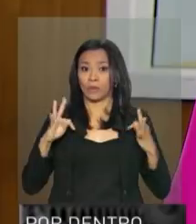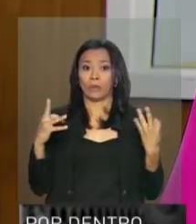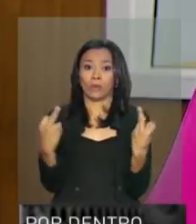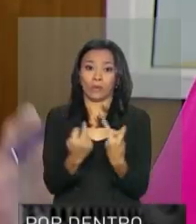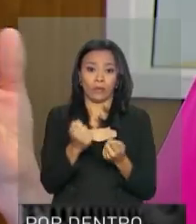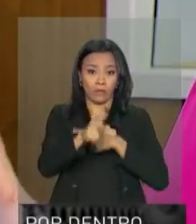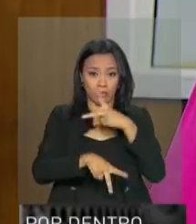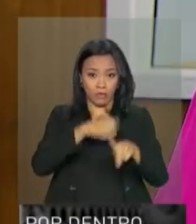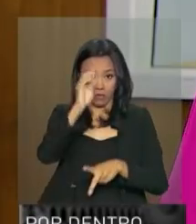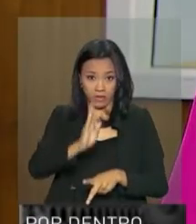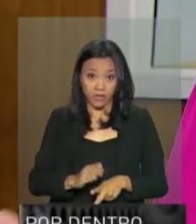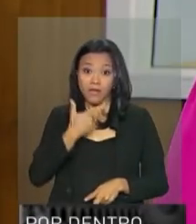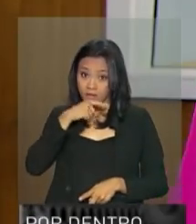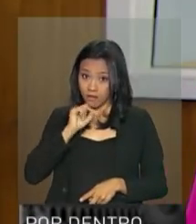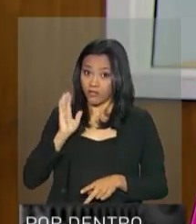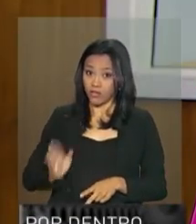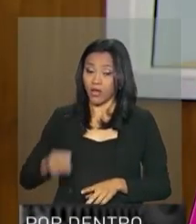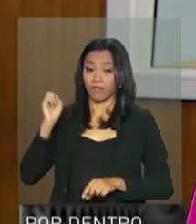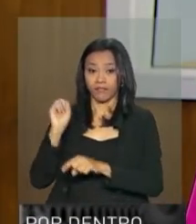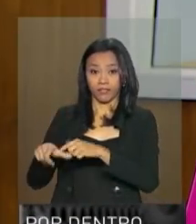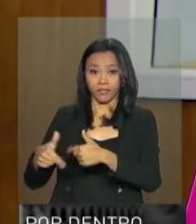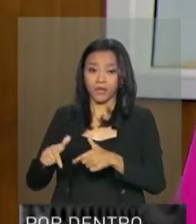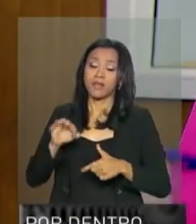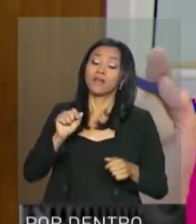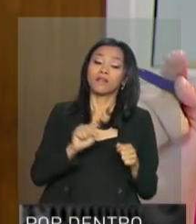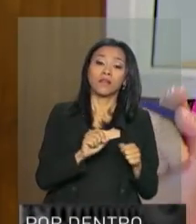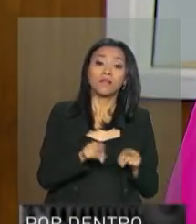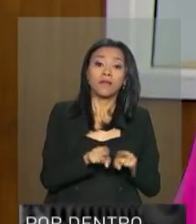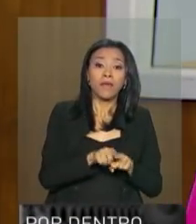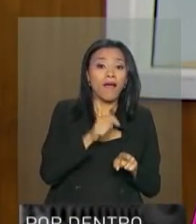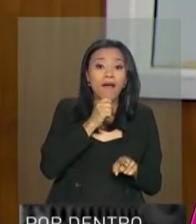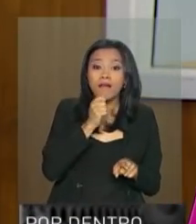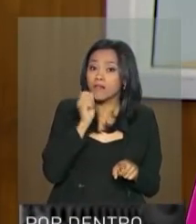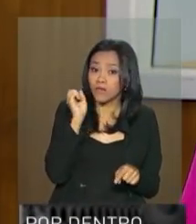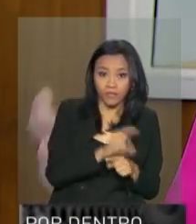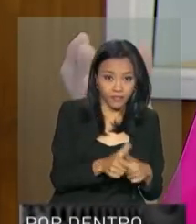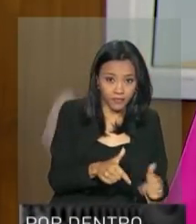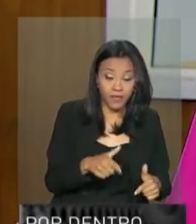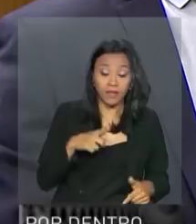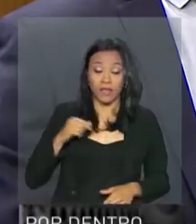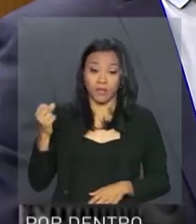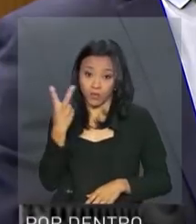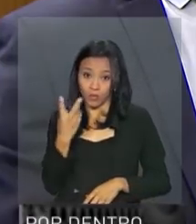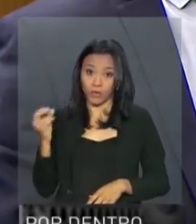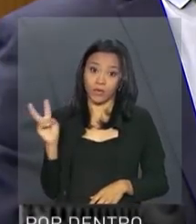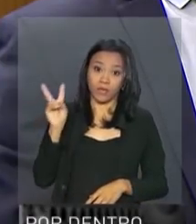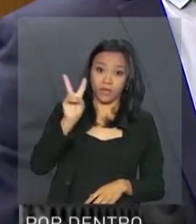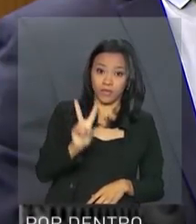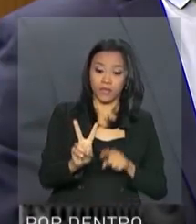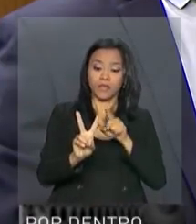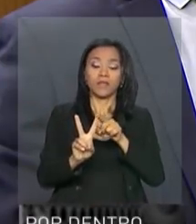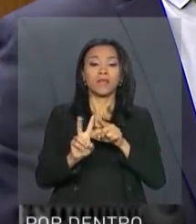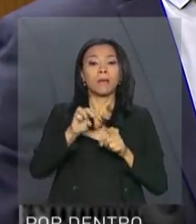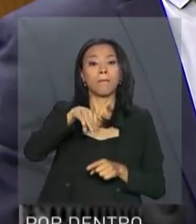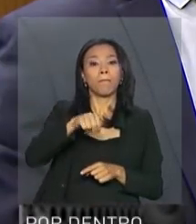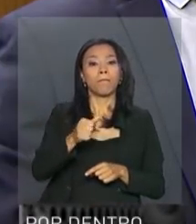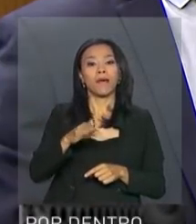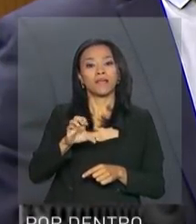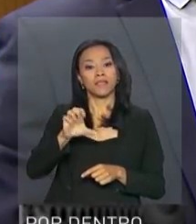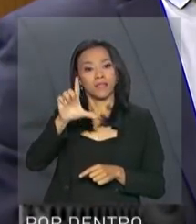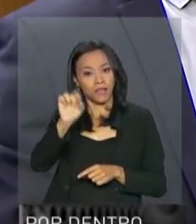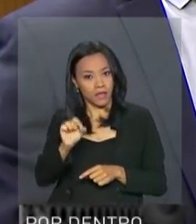também de quem ainda vai entrar. E com a gente aqui no estúdio temos hoje dois convidados, Marcelo Caetano, secretário de Previdência do Ministério